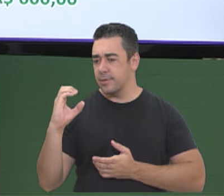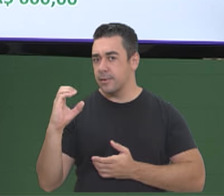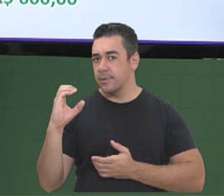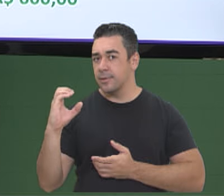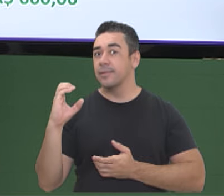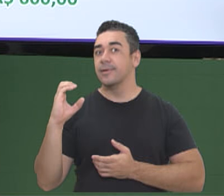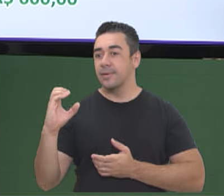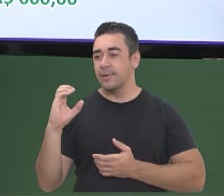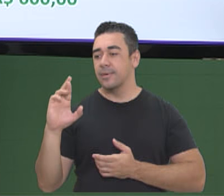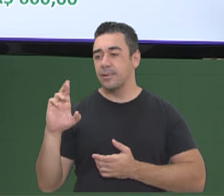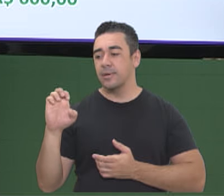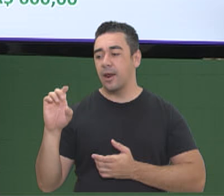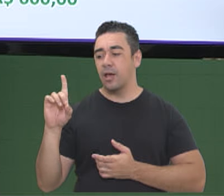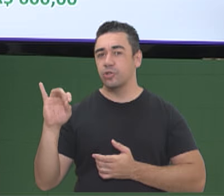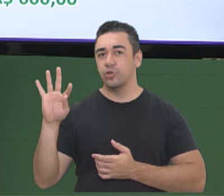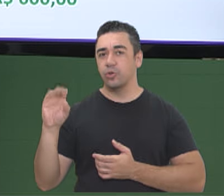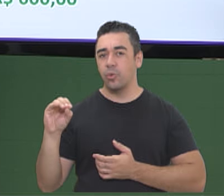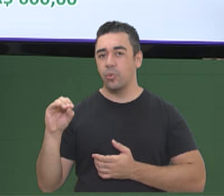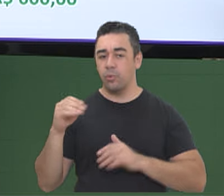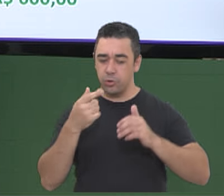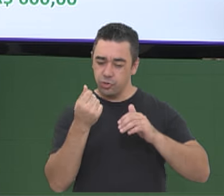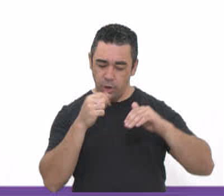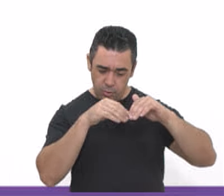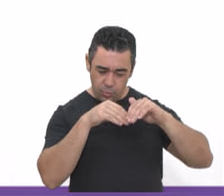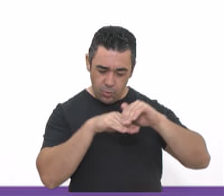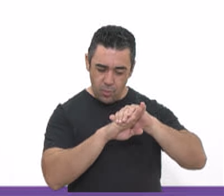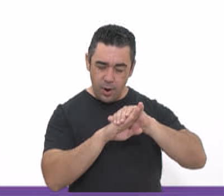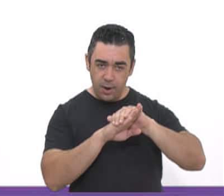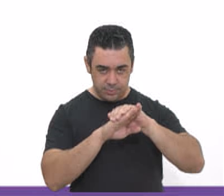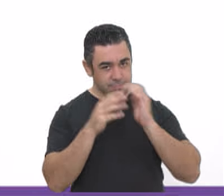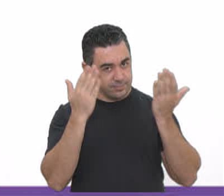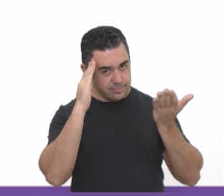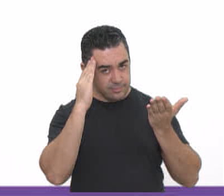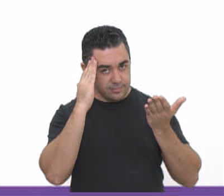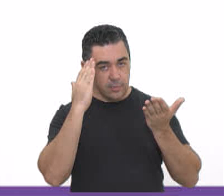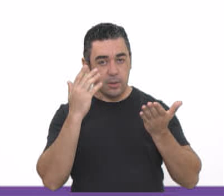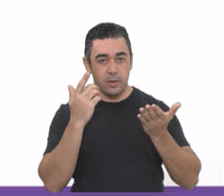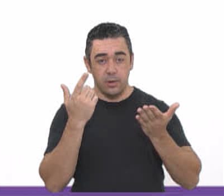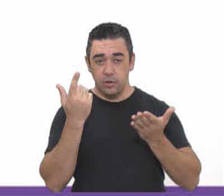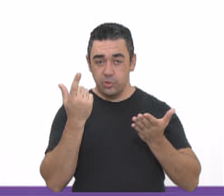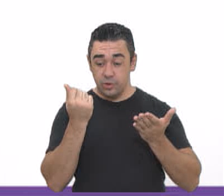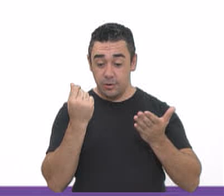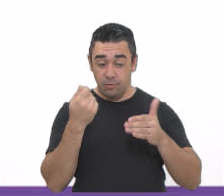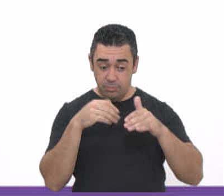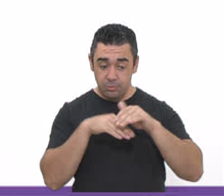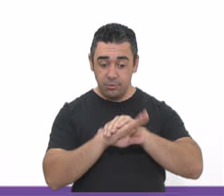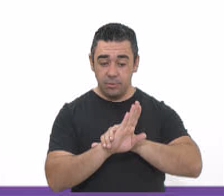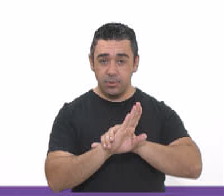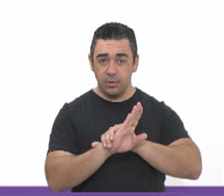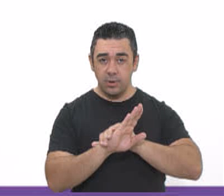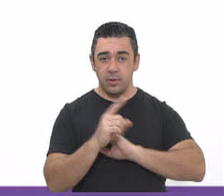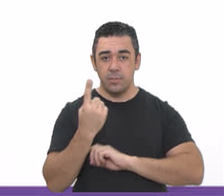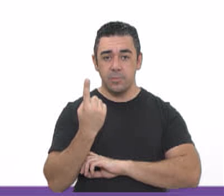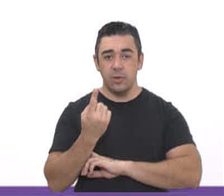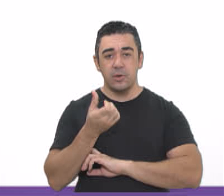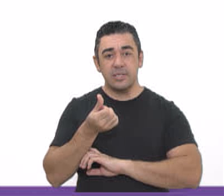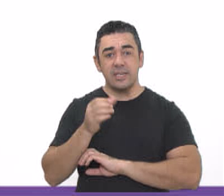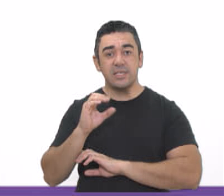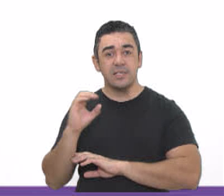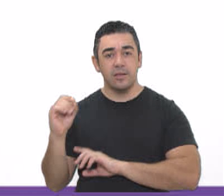prof falou de crédito? Crédito é, ó, a gente recebendo. Então, um crédito de R$ 1.600,